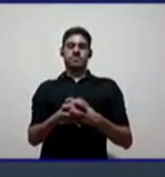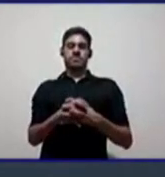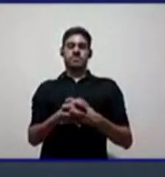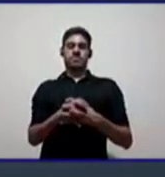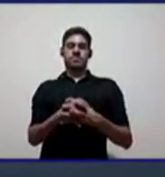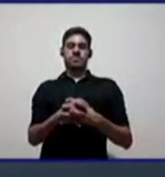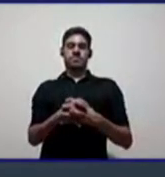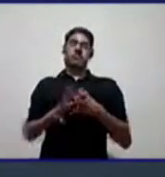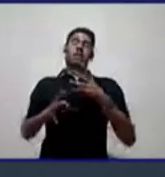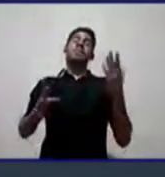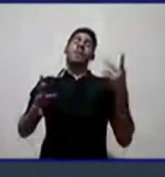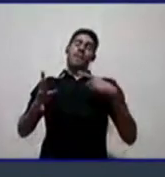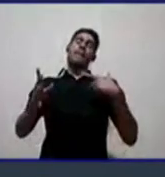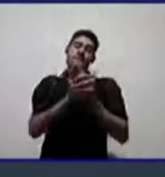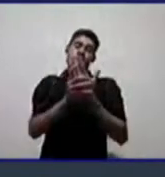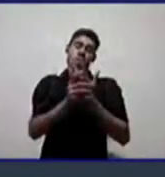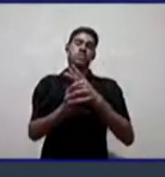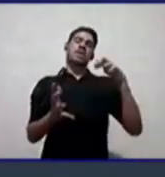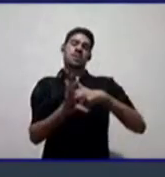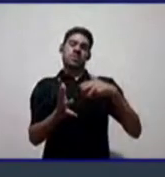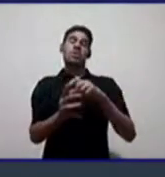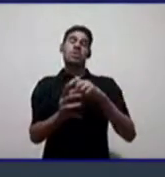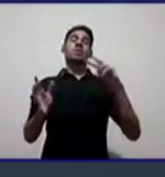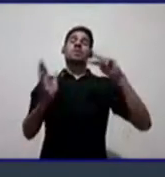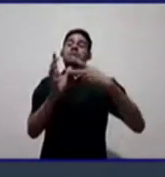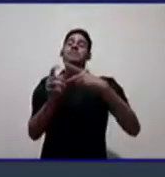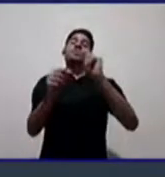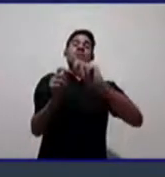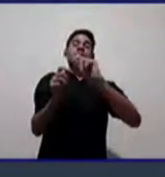as sanções. Ou seja, aqui cuida-se de